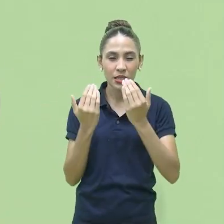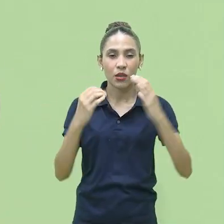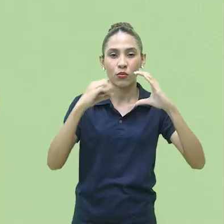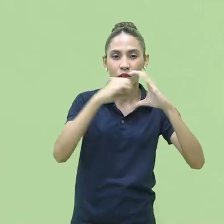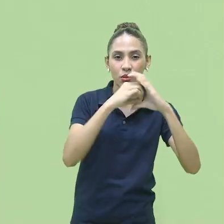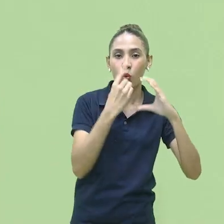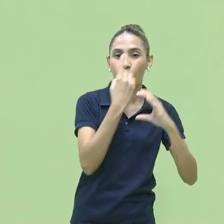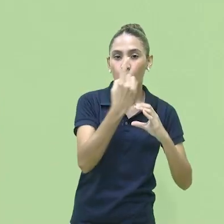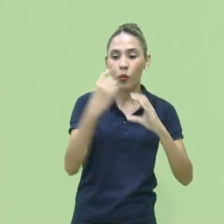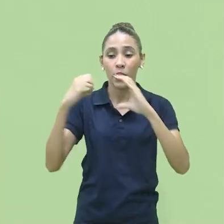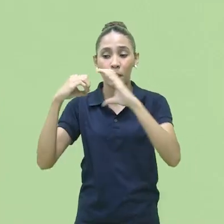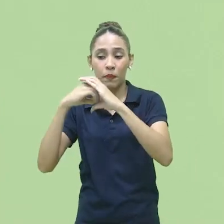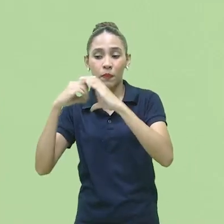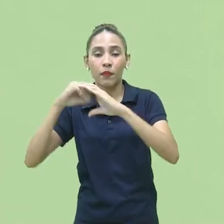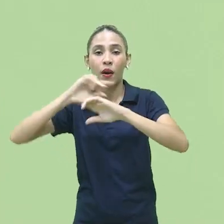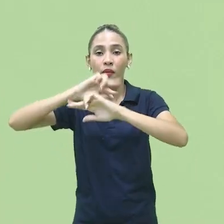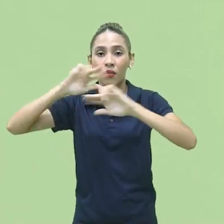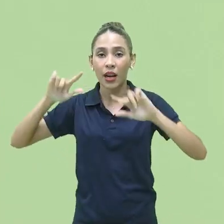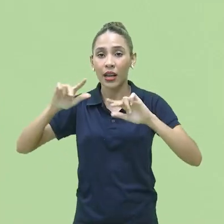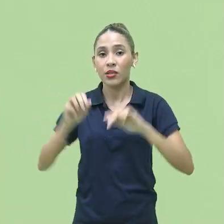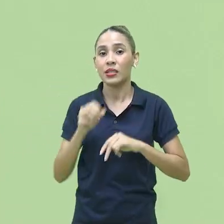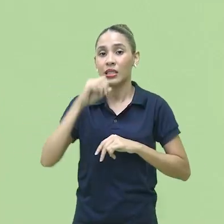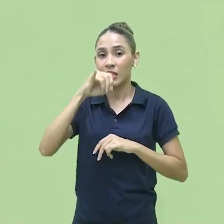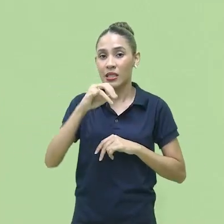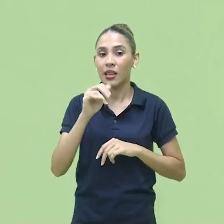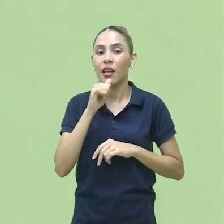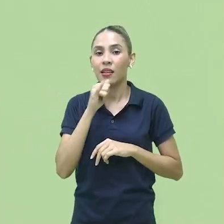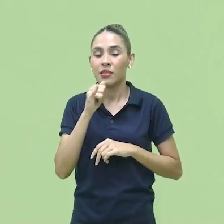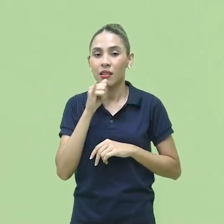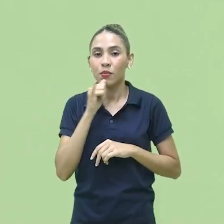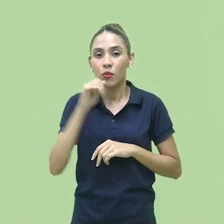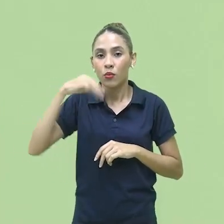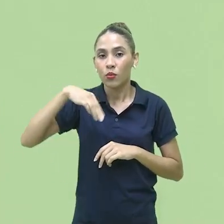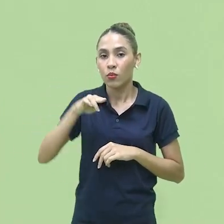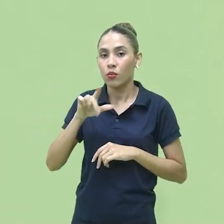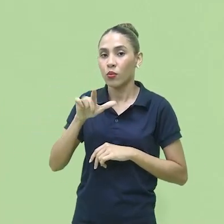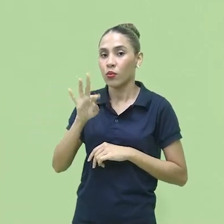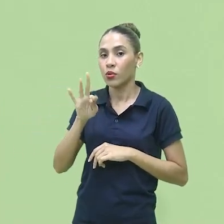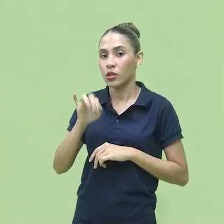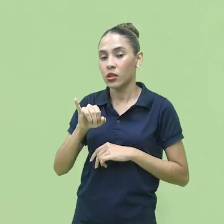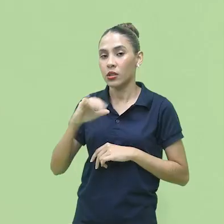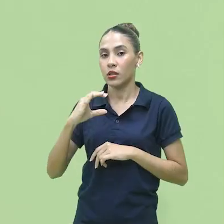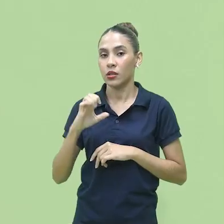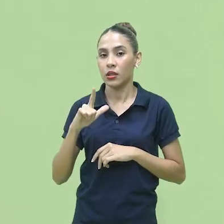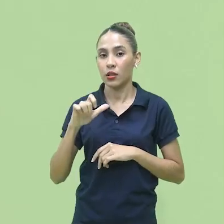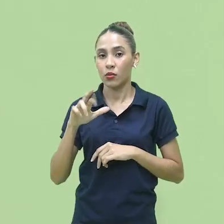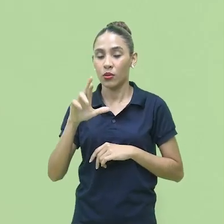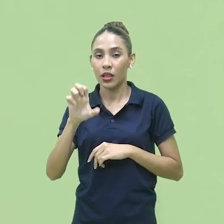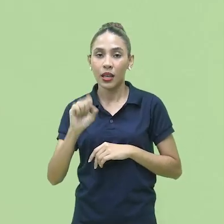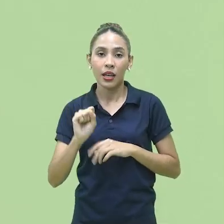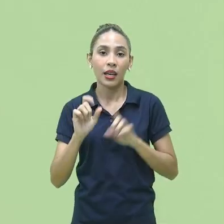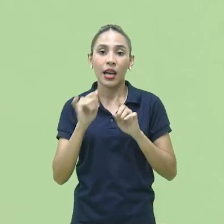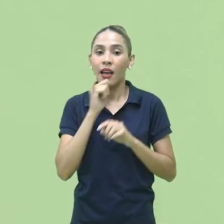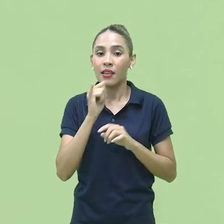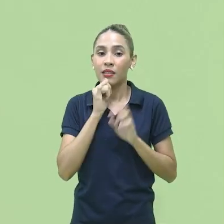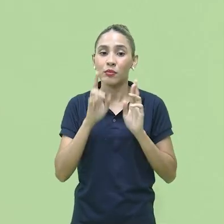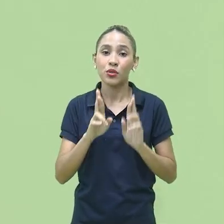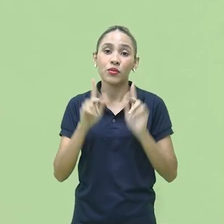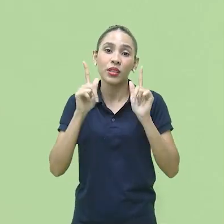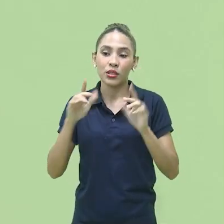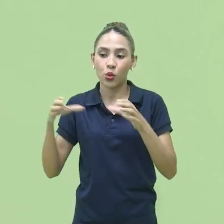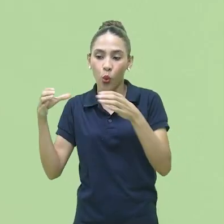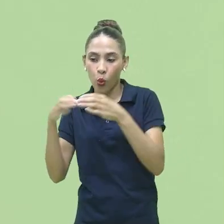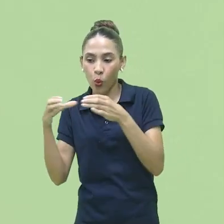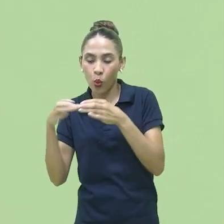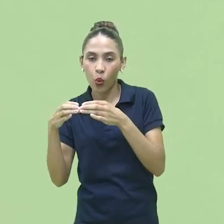com um unicelular, e se fosse jogar antibiótico no multicelular, ele não teria o mesmo efeito numa colônia, né,